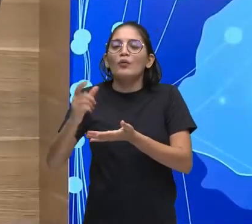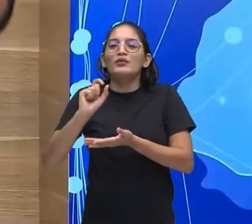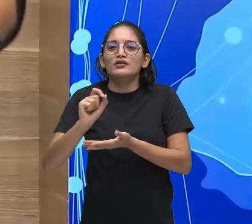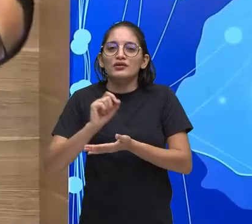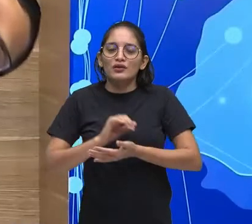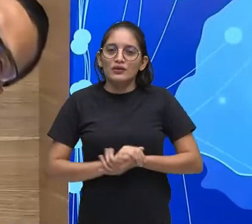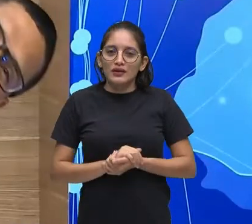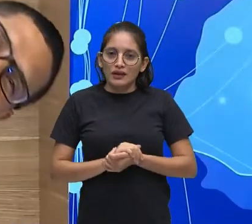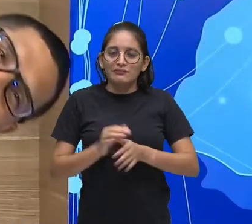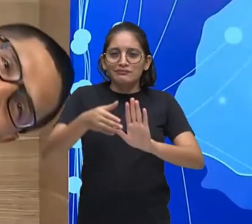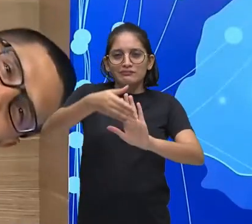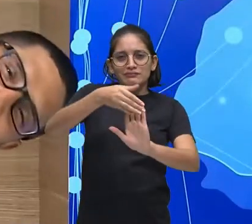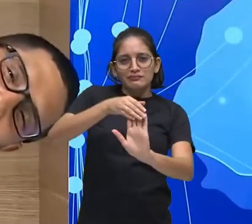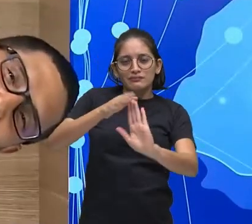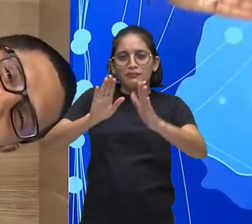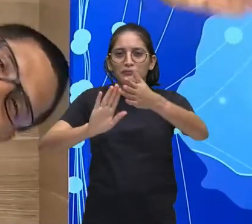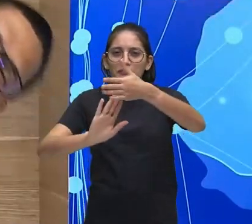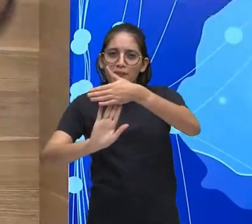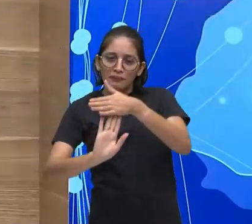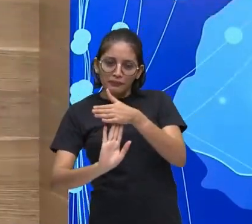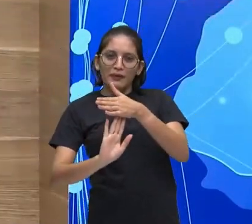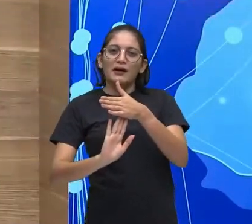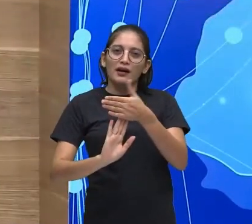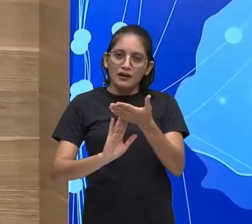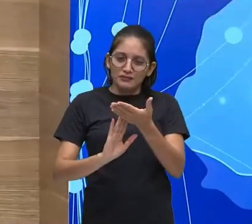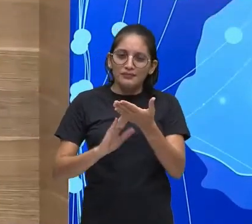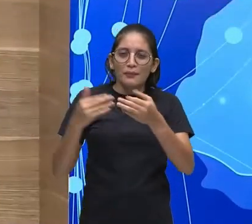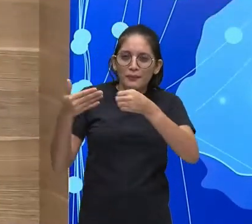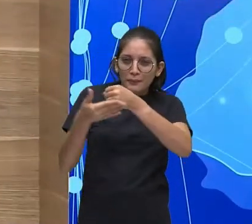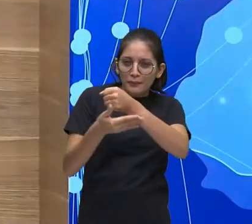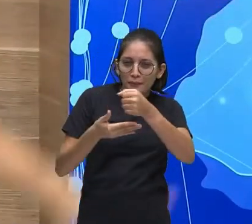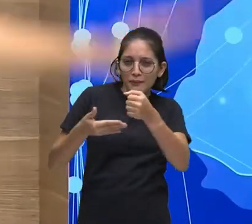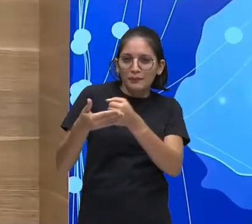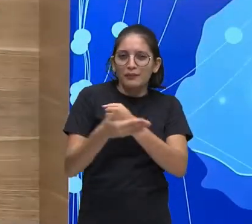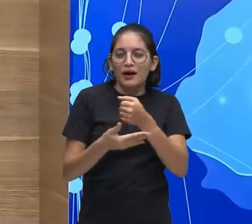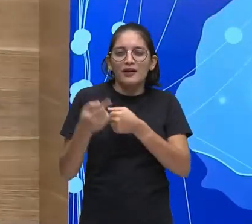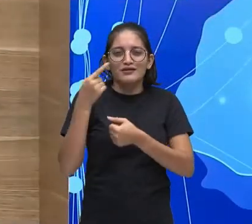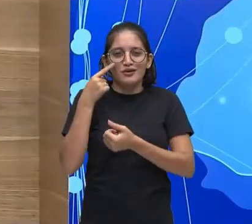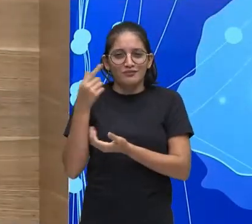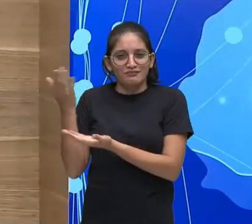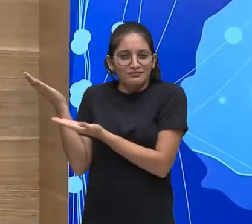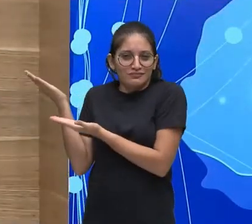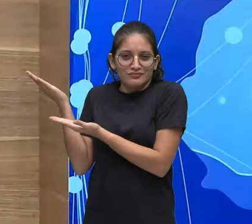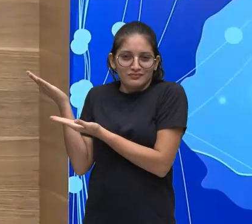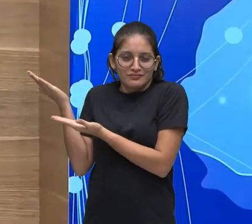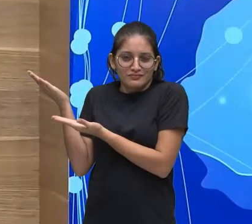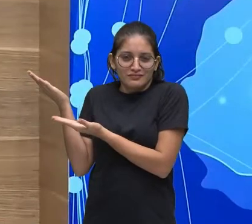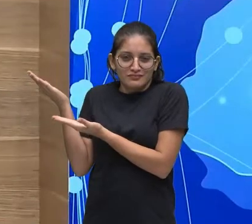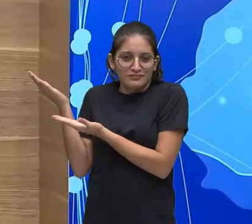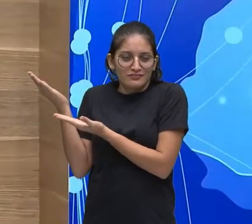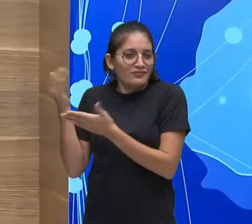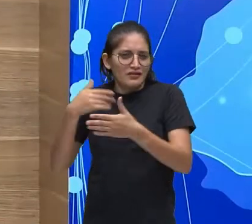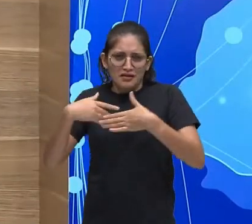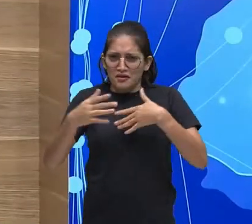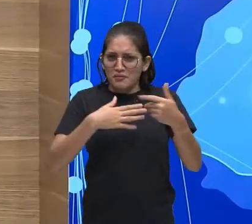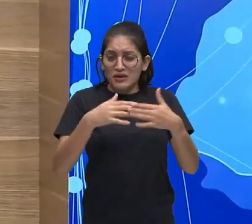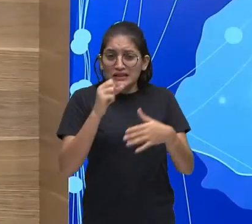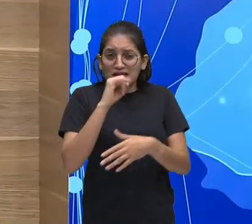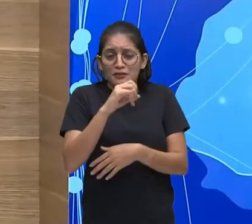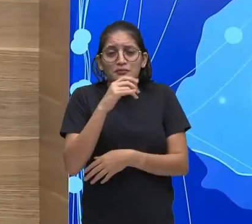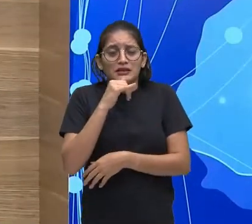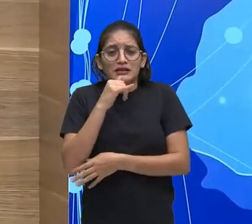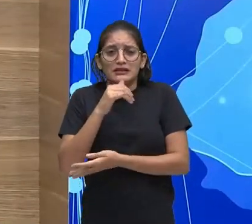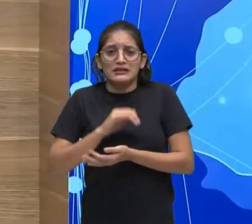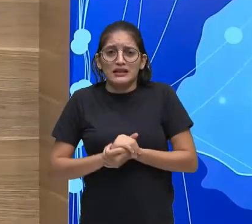alongamento simples, básico, aquele do boleiro. Não interessa a tua condição física, se você está um pouquinho